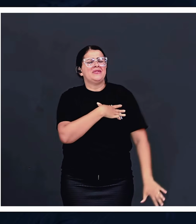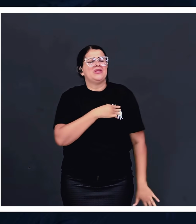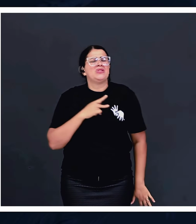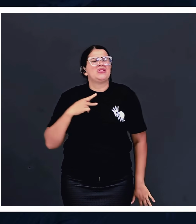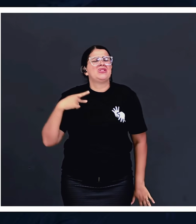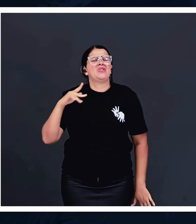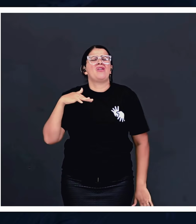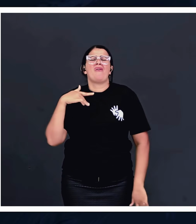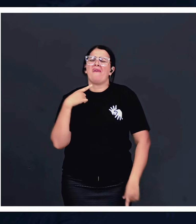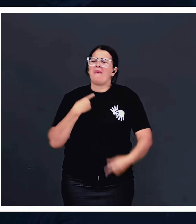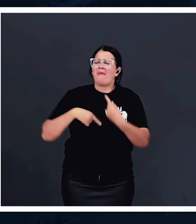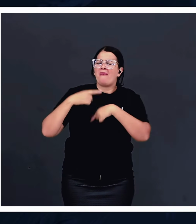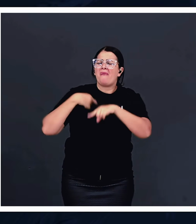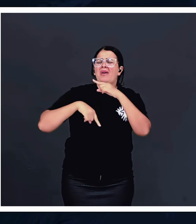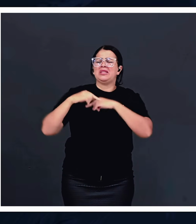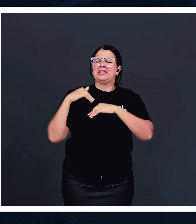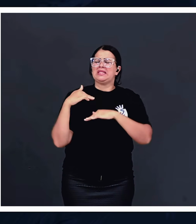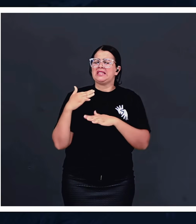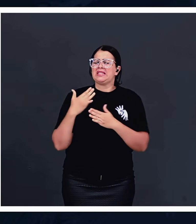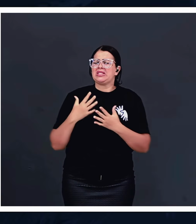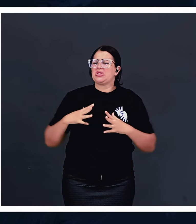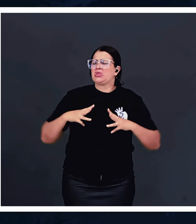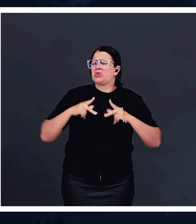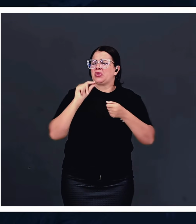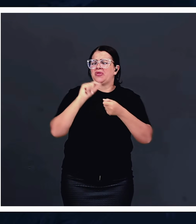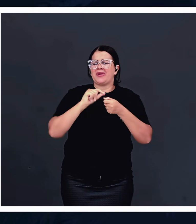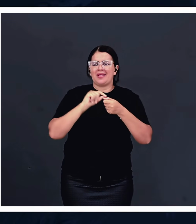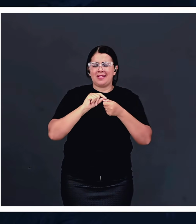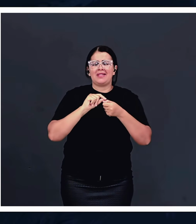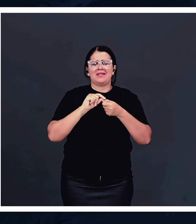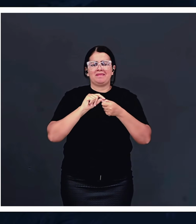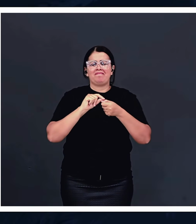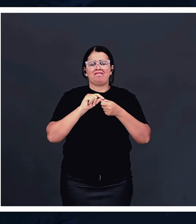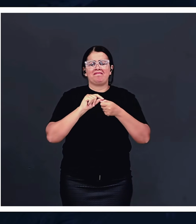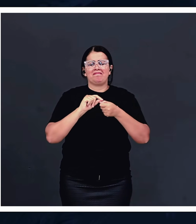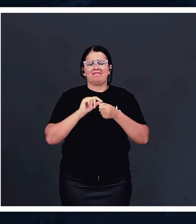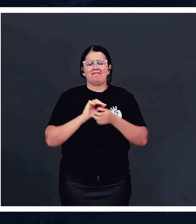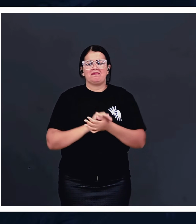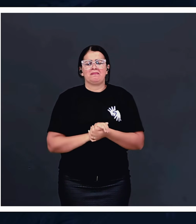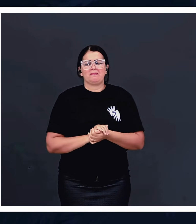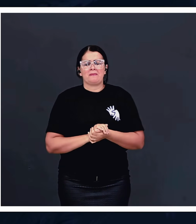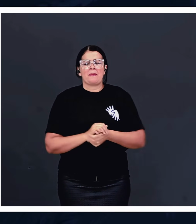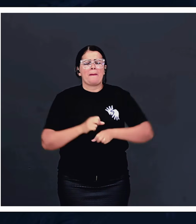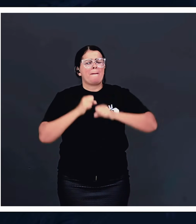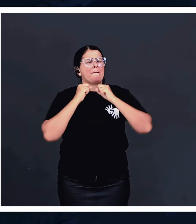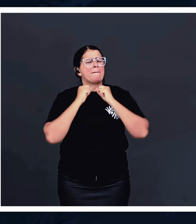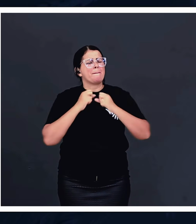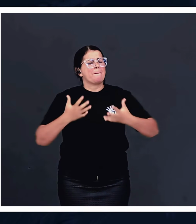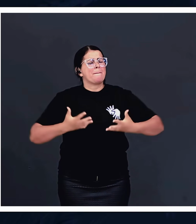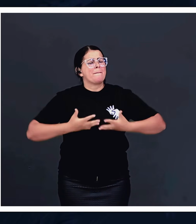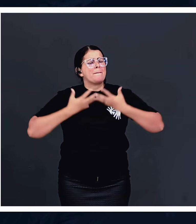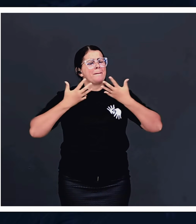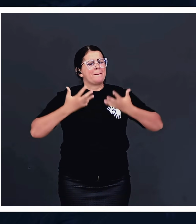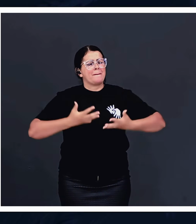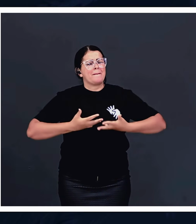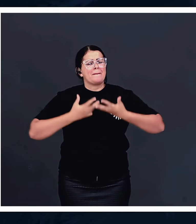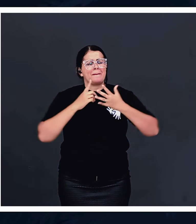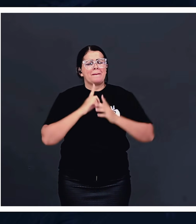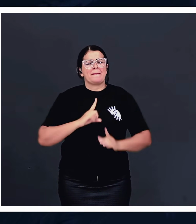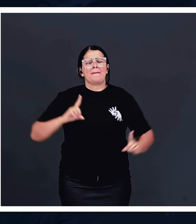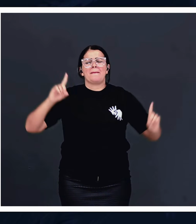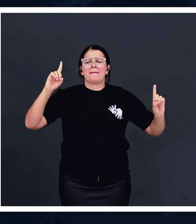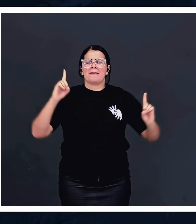prósperos em tudo que fazem. E que enquanto fazem, meu Deus, possam se alegrar na tua